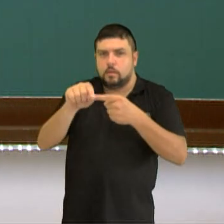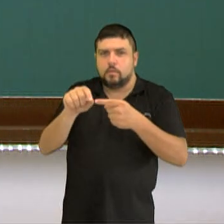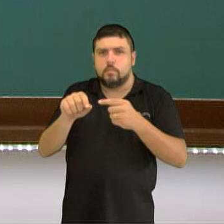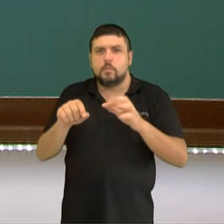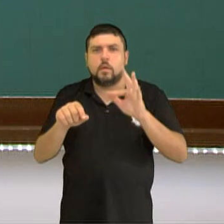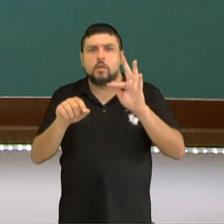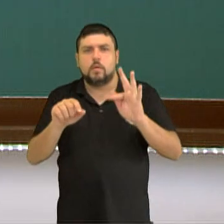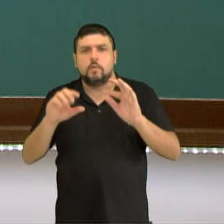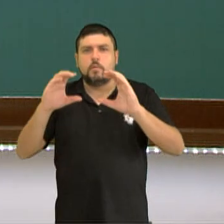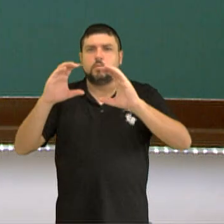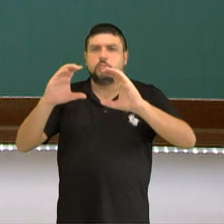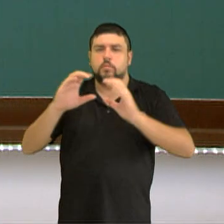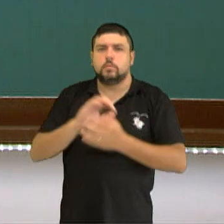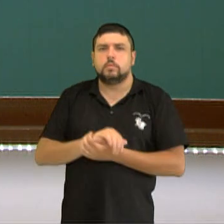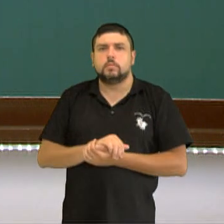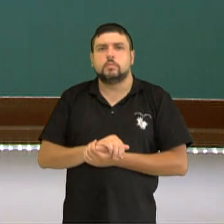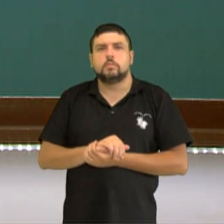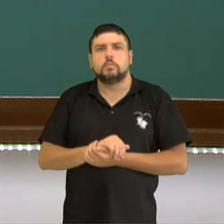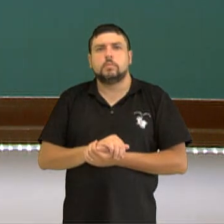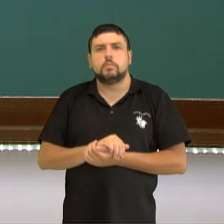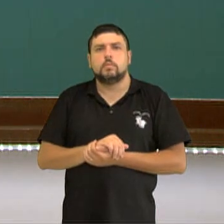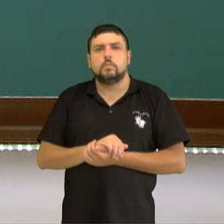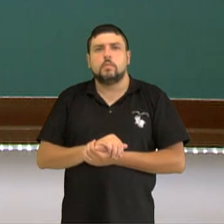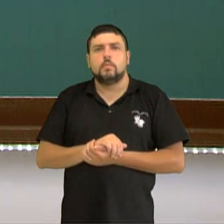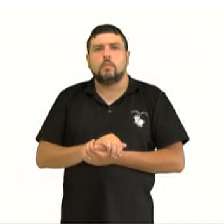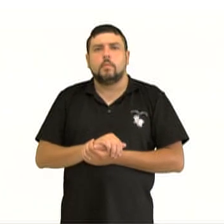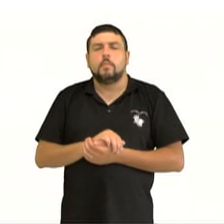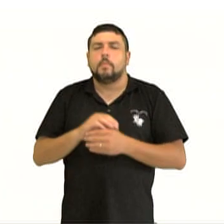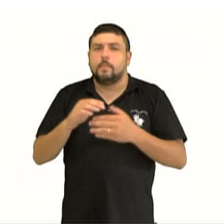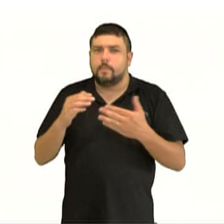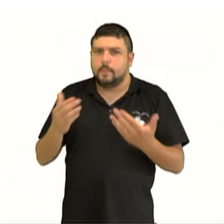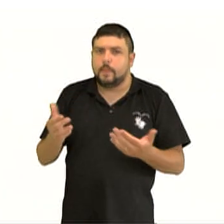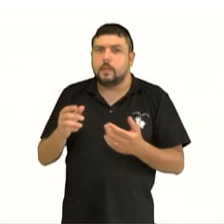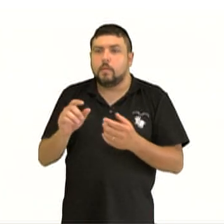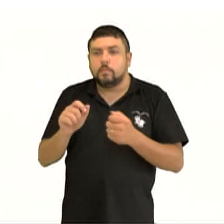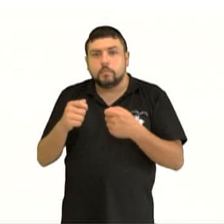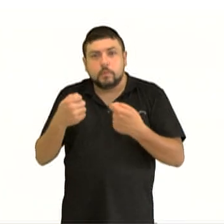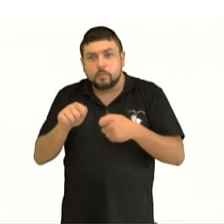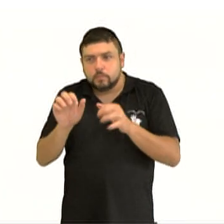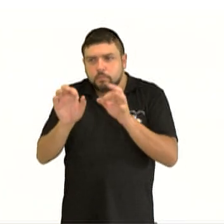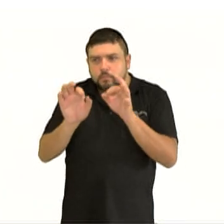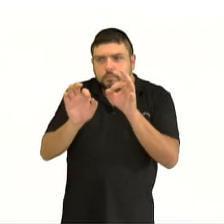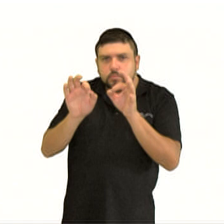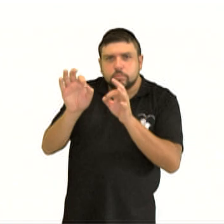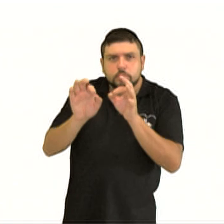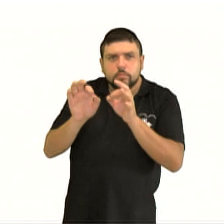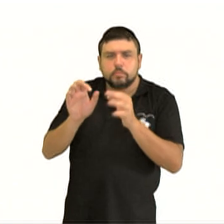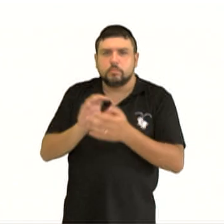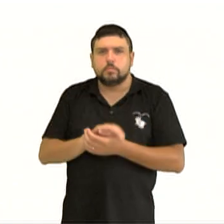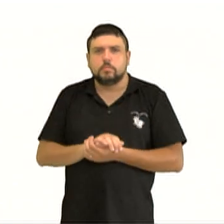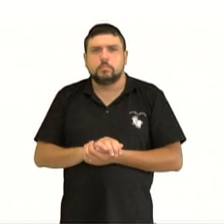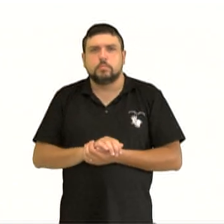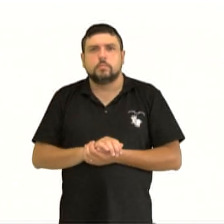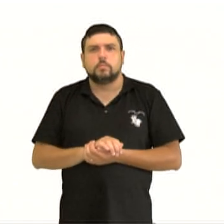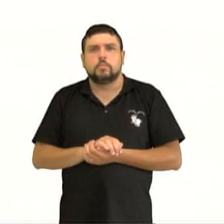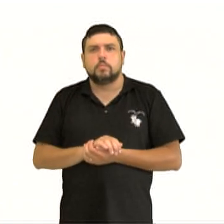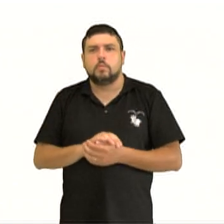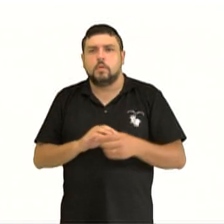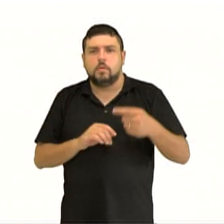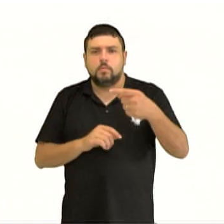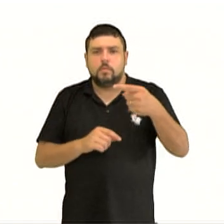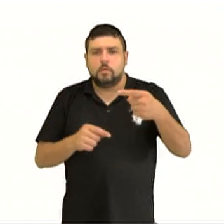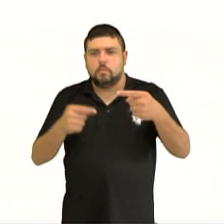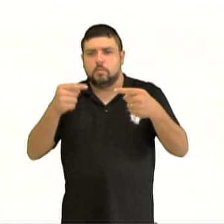x também tem um sinal negativo. Então, eu tenho que arrumar esses sinais primeiro. Menos com